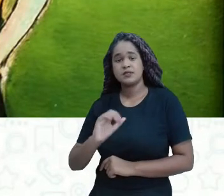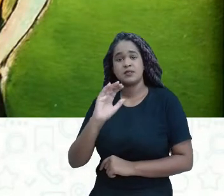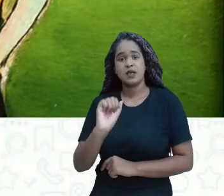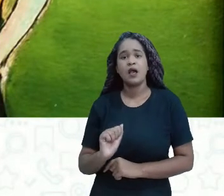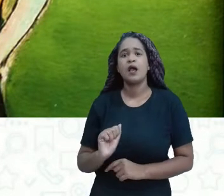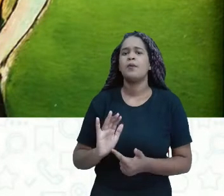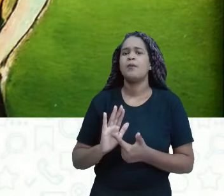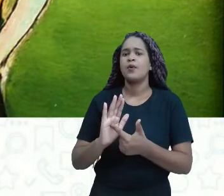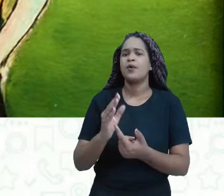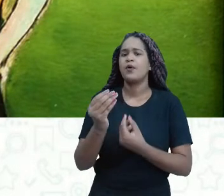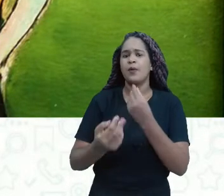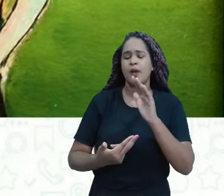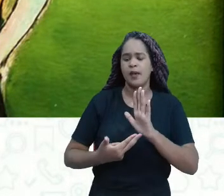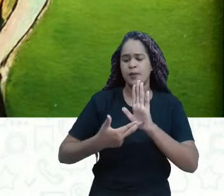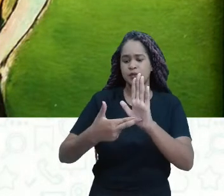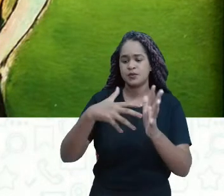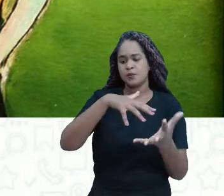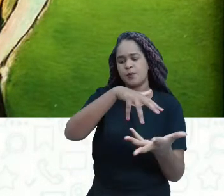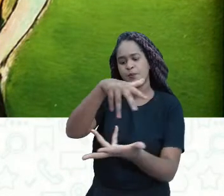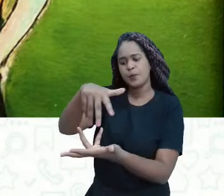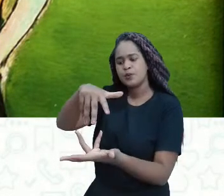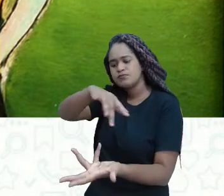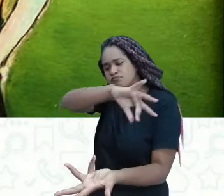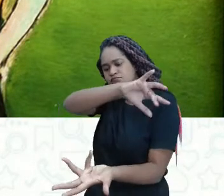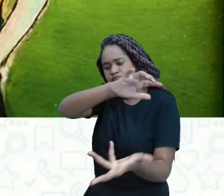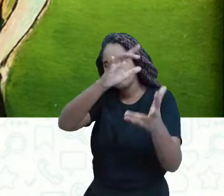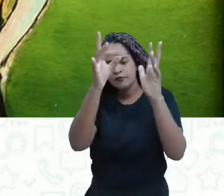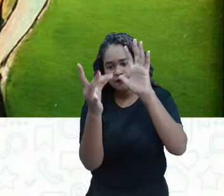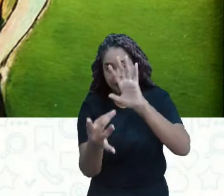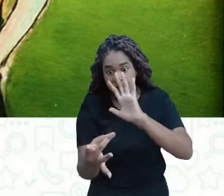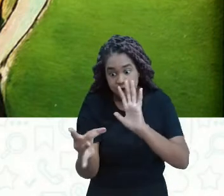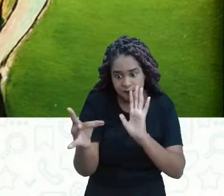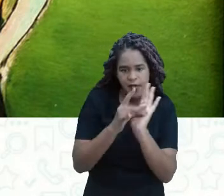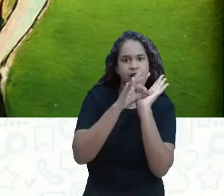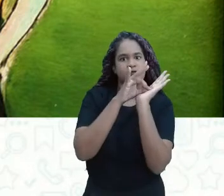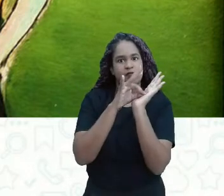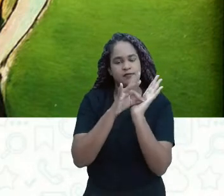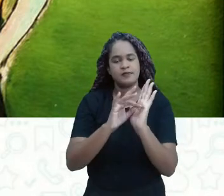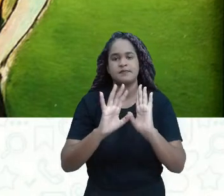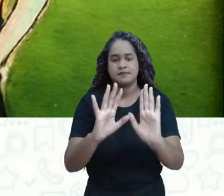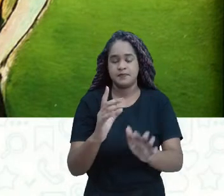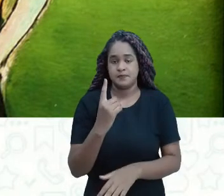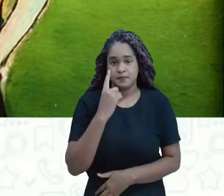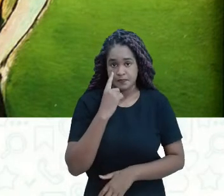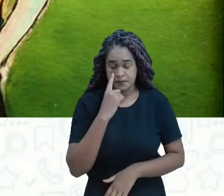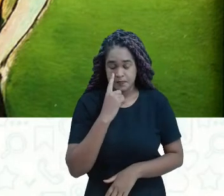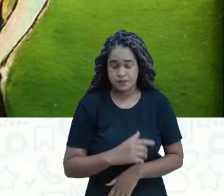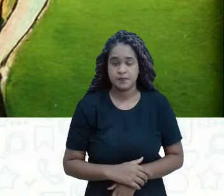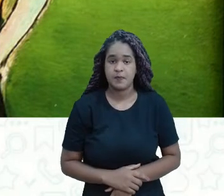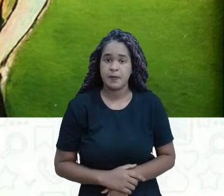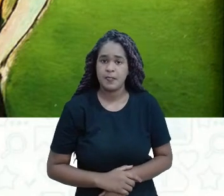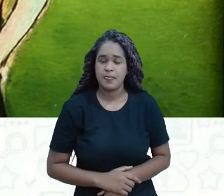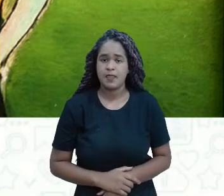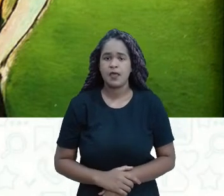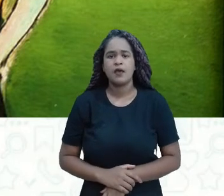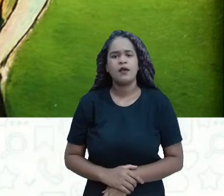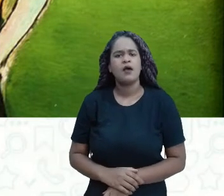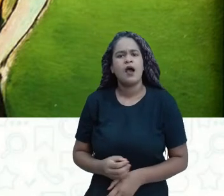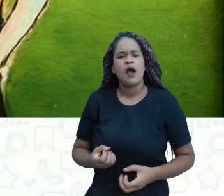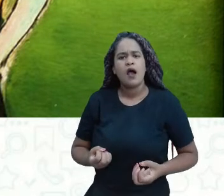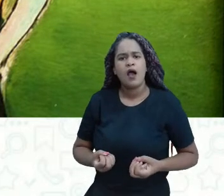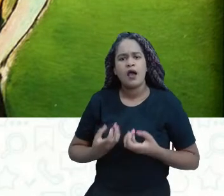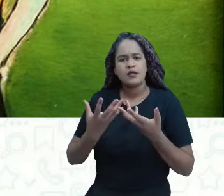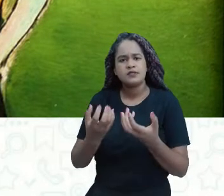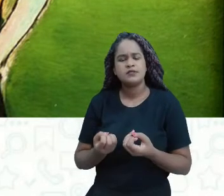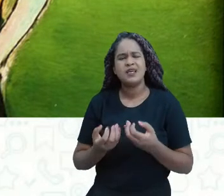o mundo mais próximo da realidade. Me parece que essas expressões artísticas que a senhora trouxe, tem menos compromisso com isso,